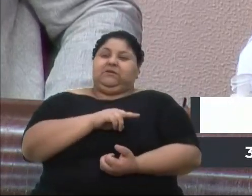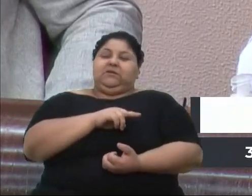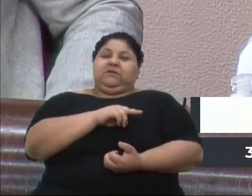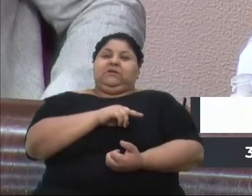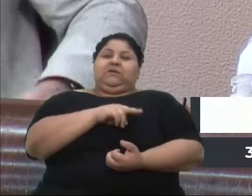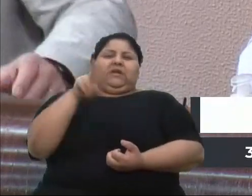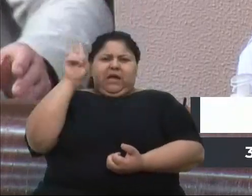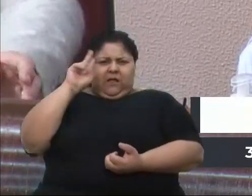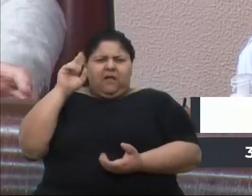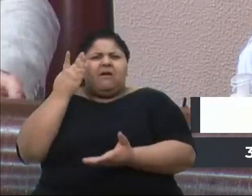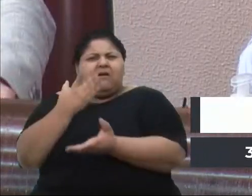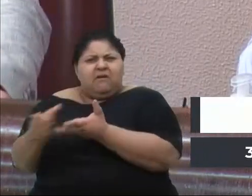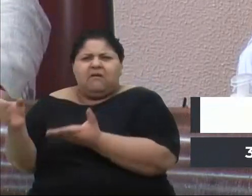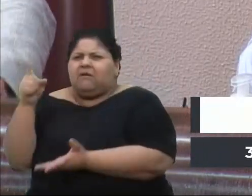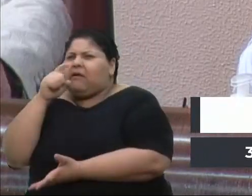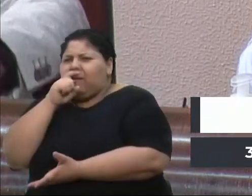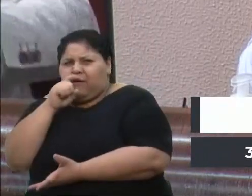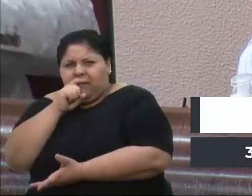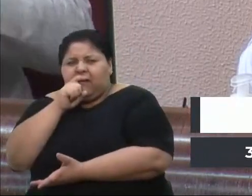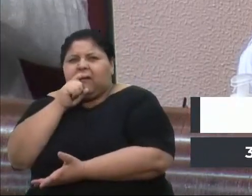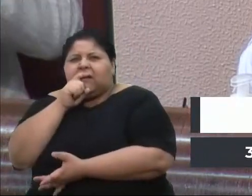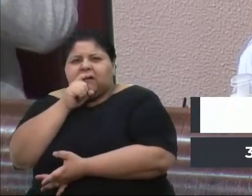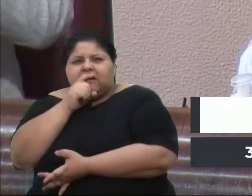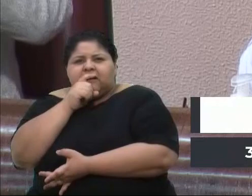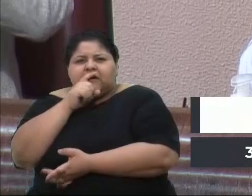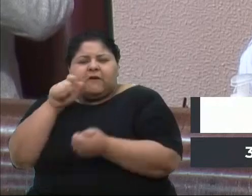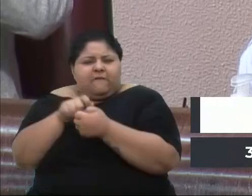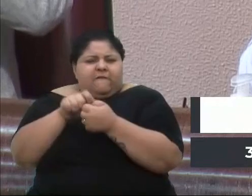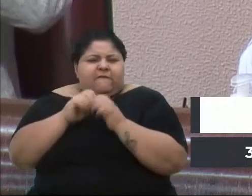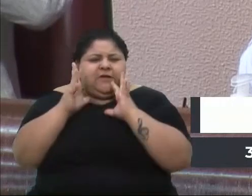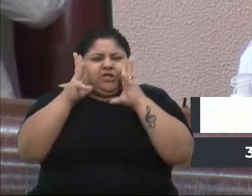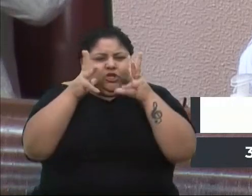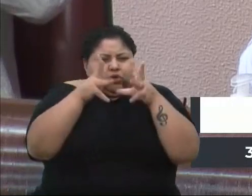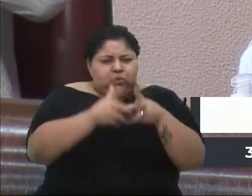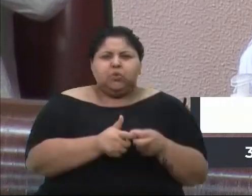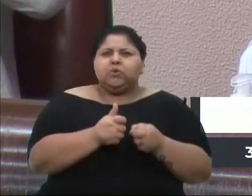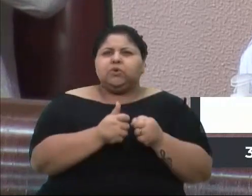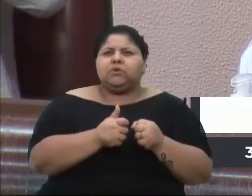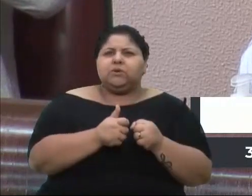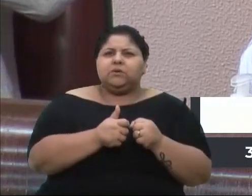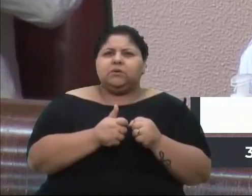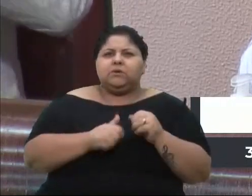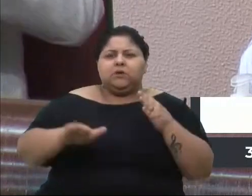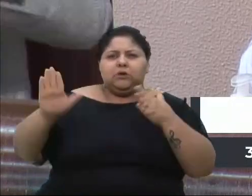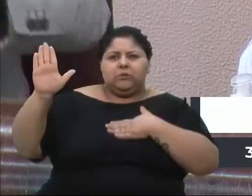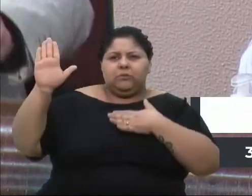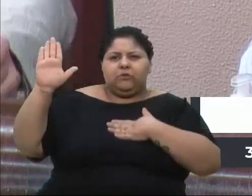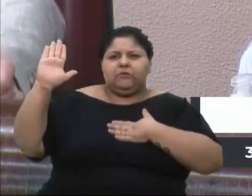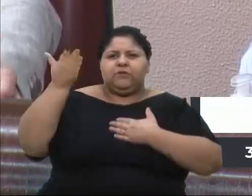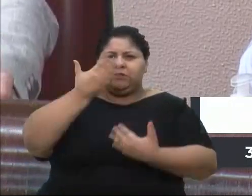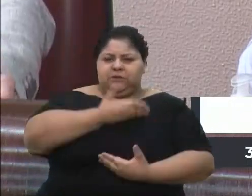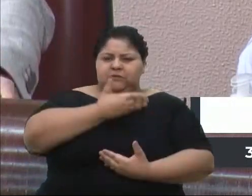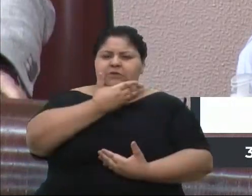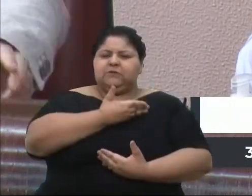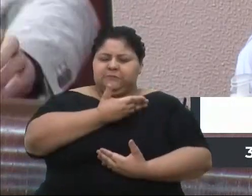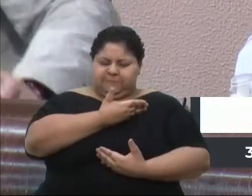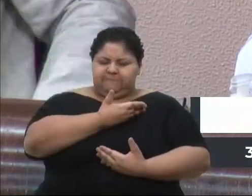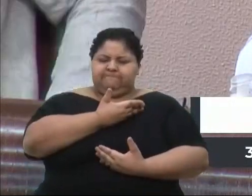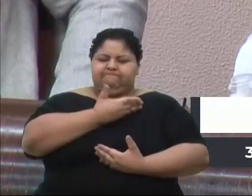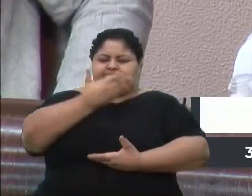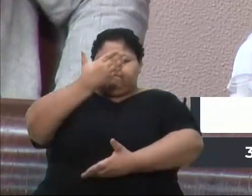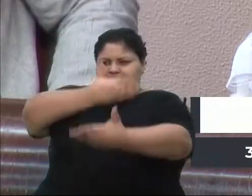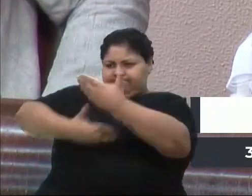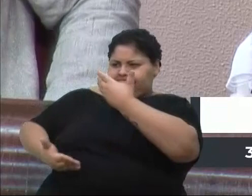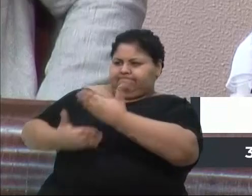porque ele colou no seu ombro também, fez de tudo, um cara, quando ele tinha os seus amigos, tinha seus amigos também. Então,